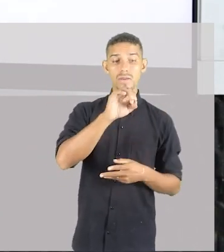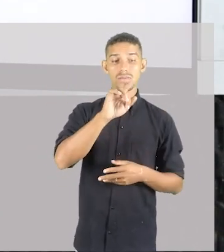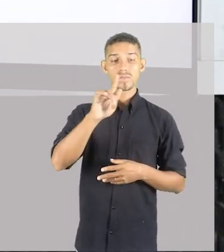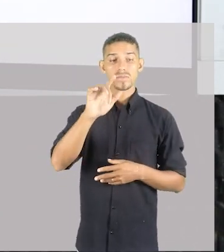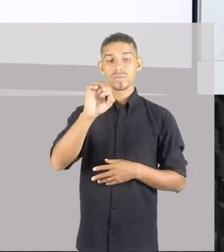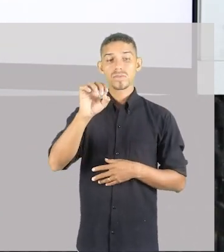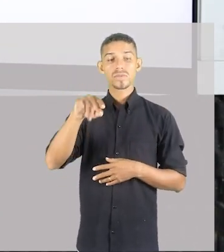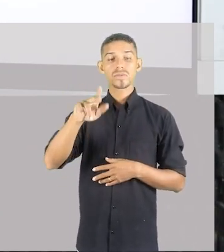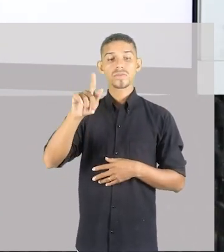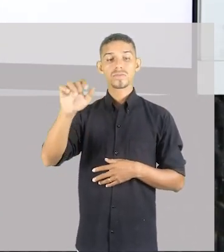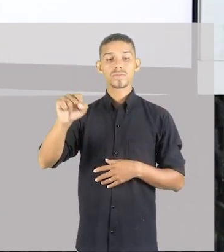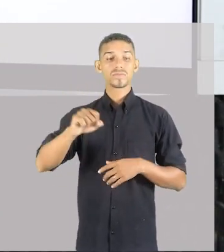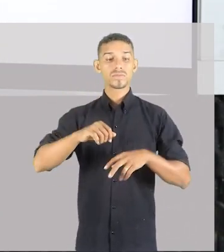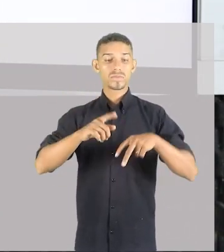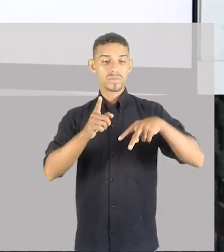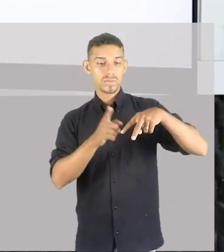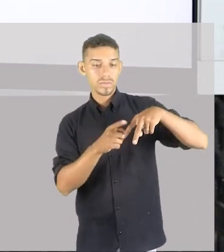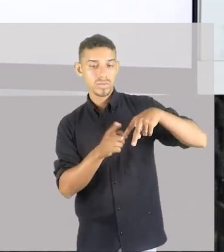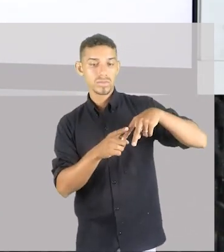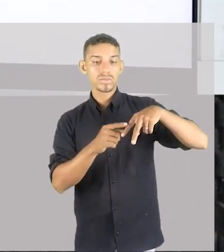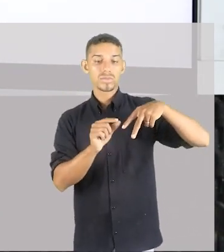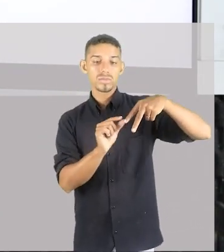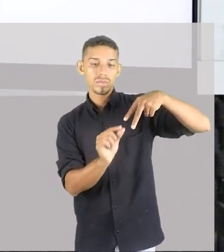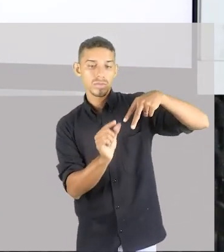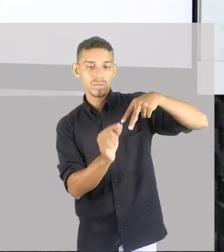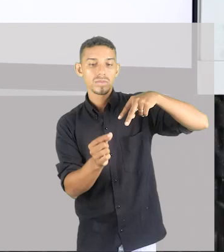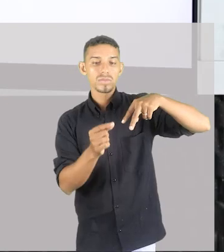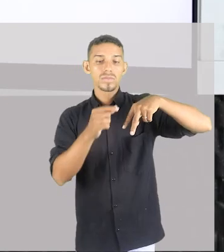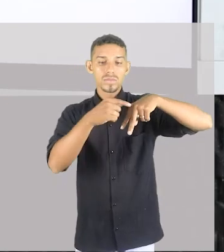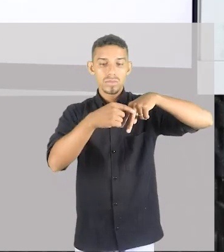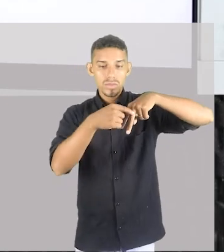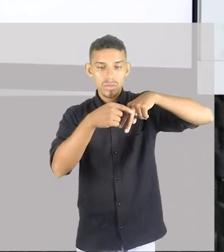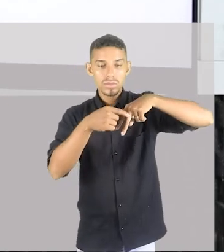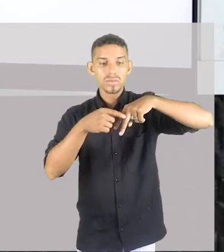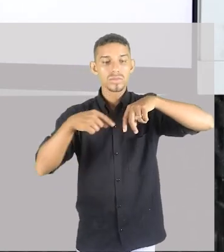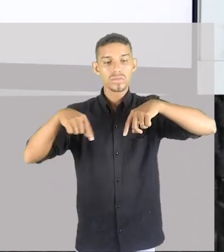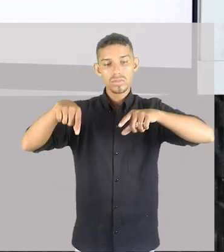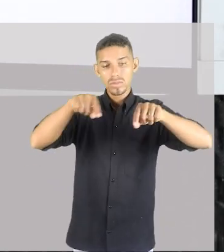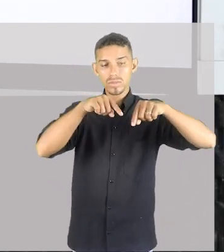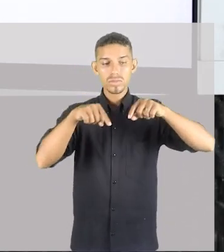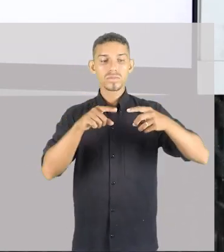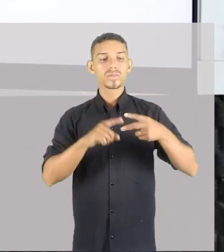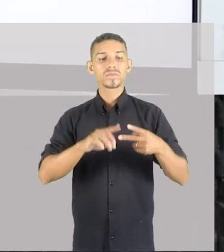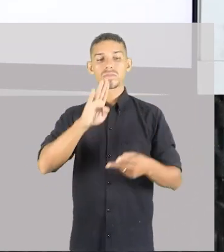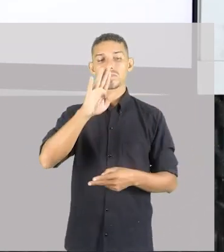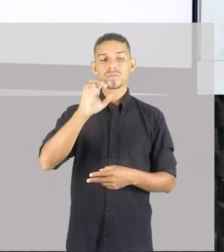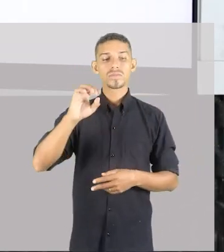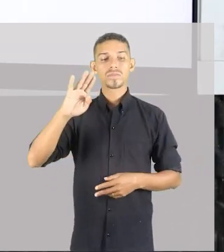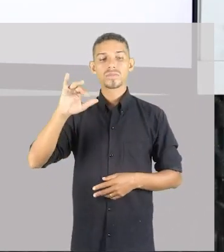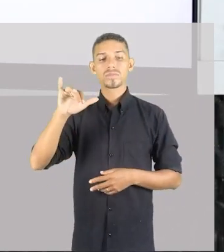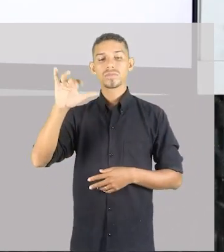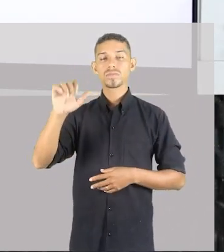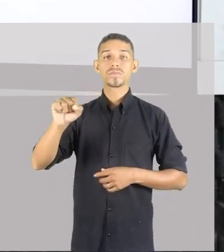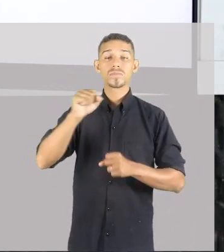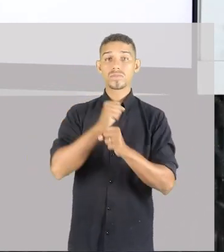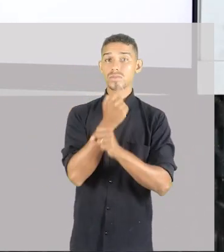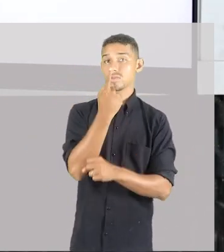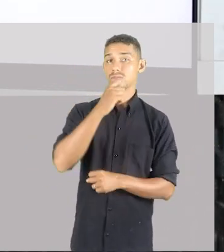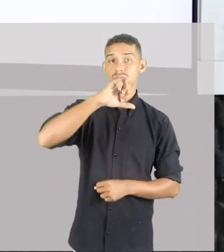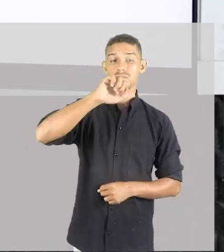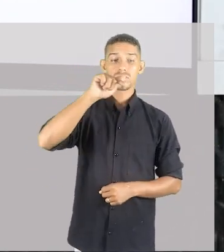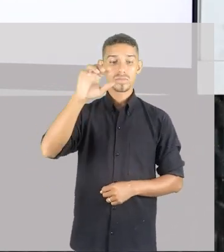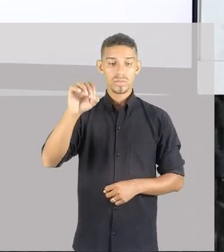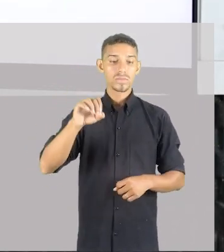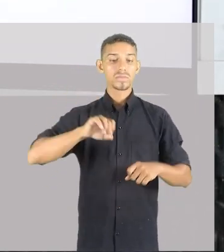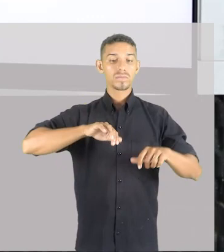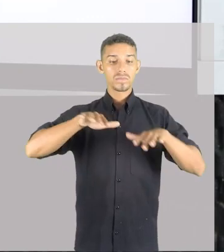luin joelhos calcanhares quadris pescoço e tronco realiz usando movimentos circulares e o bebin dos anos 70 que a expressão dos getos